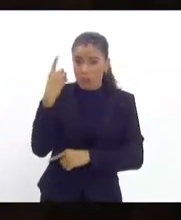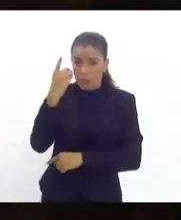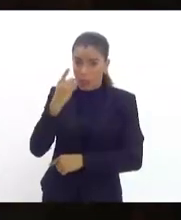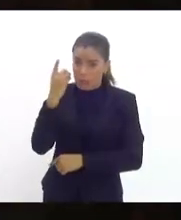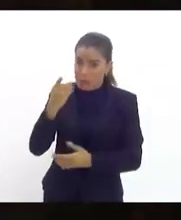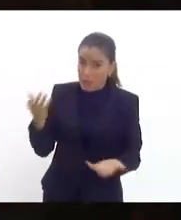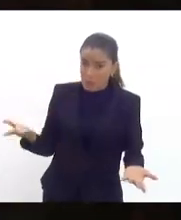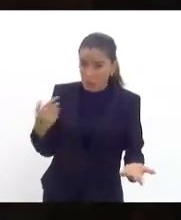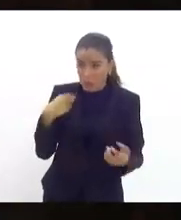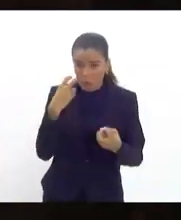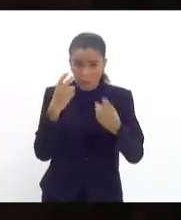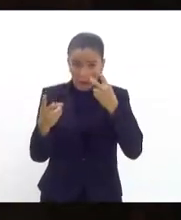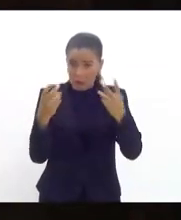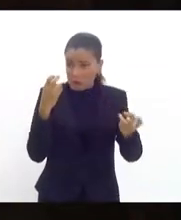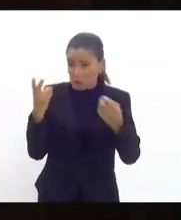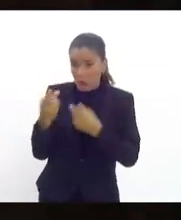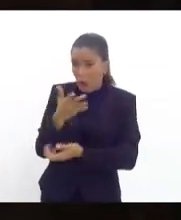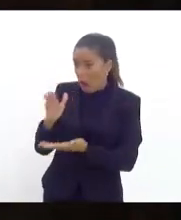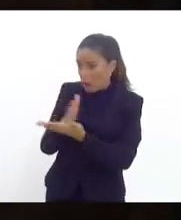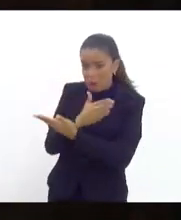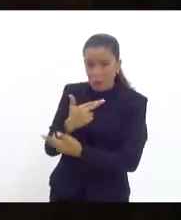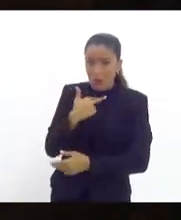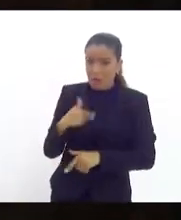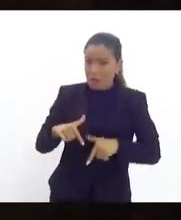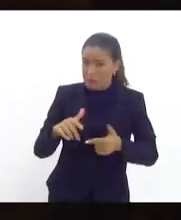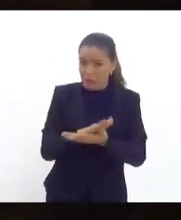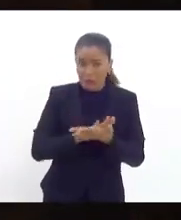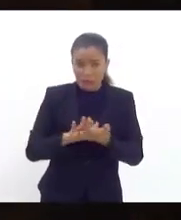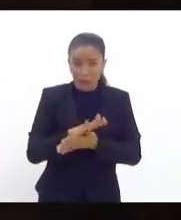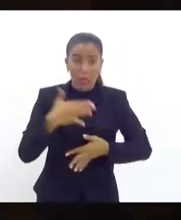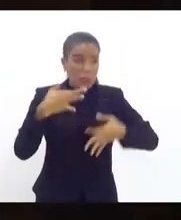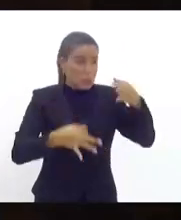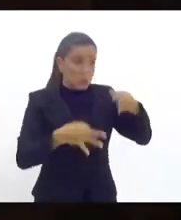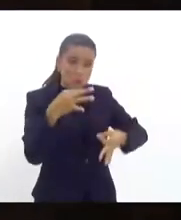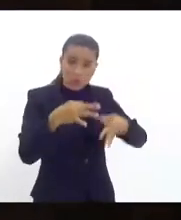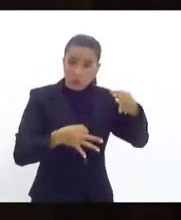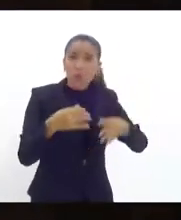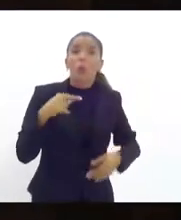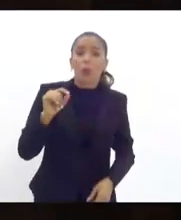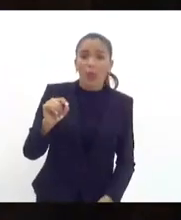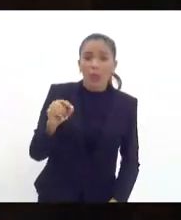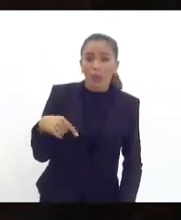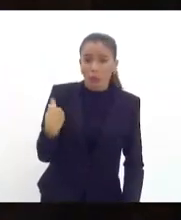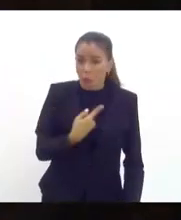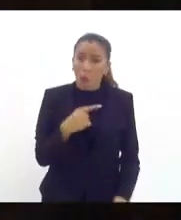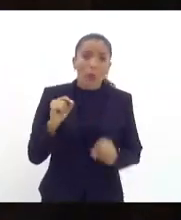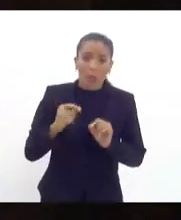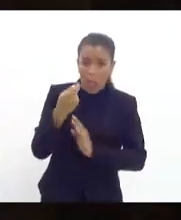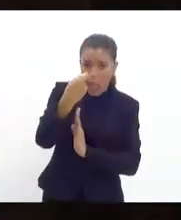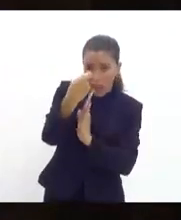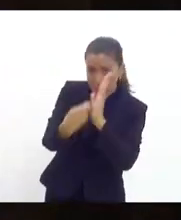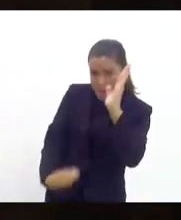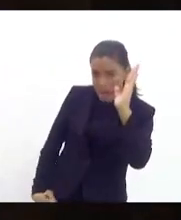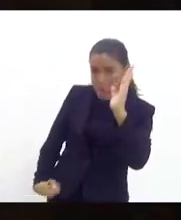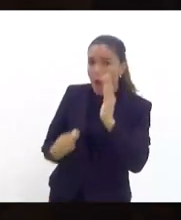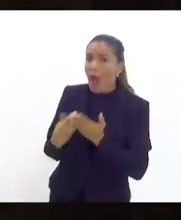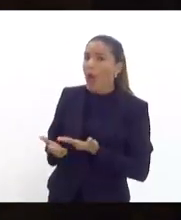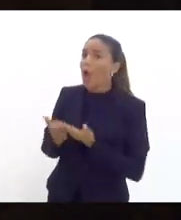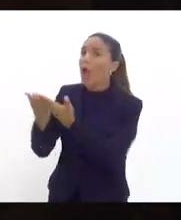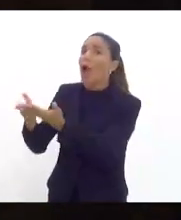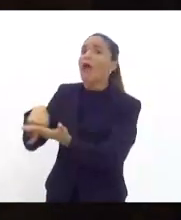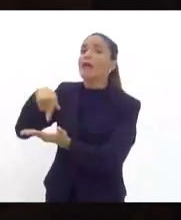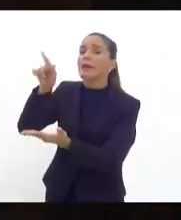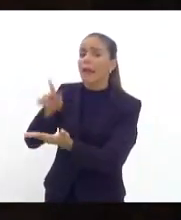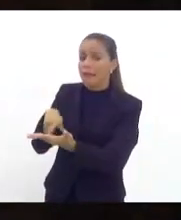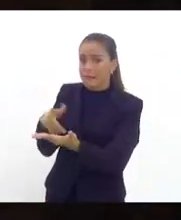pelo que eu vejo muito não pode fazer a justiça O quê é o que a gente tem que fazer uma baixa assinado e mandar para quem Para